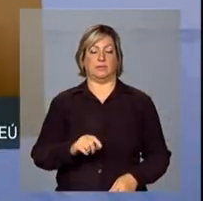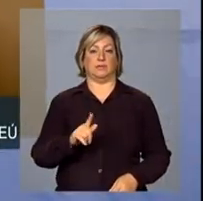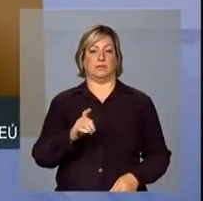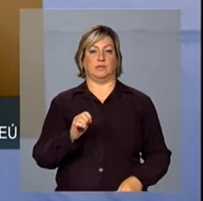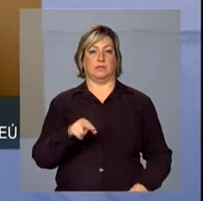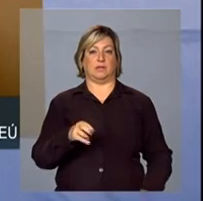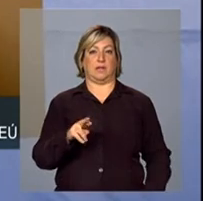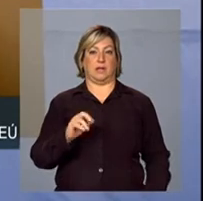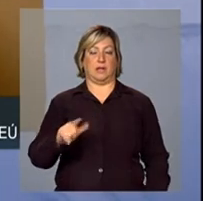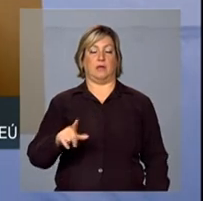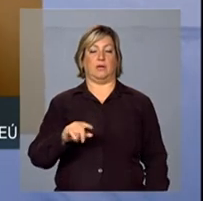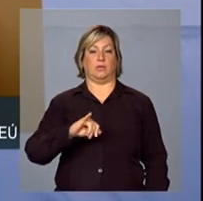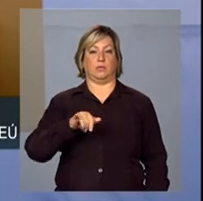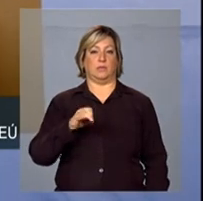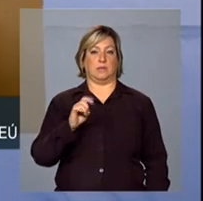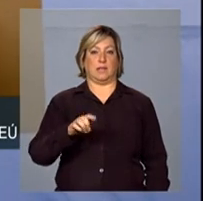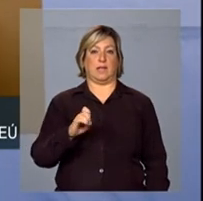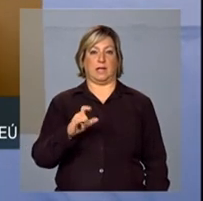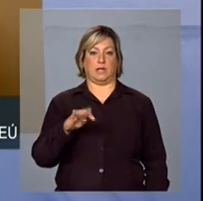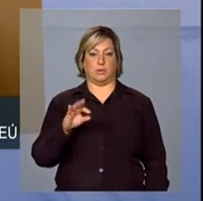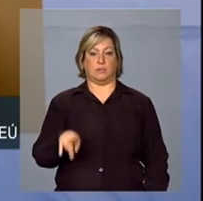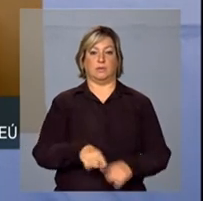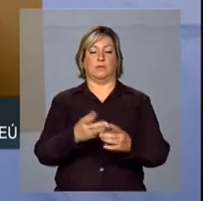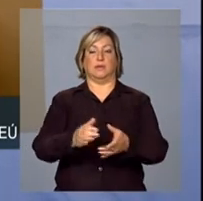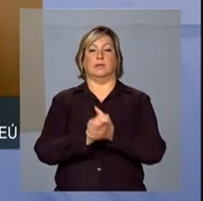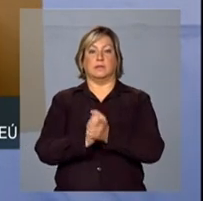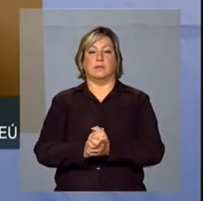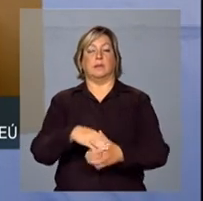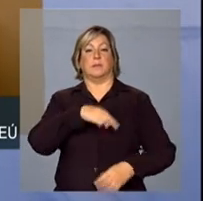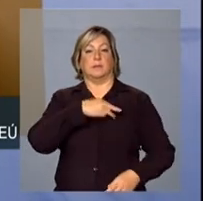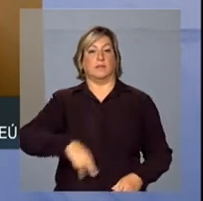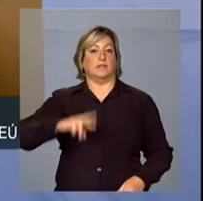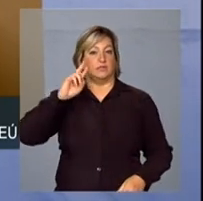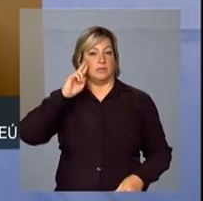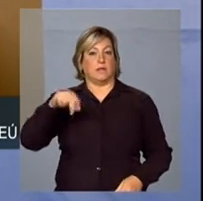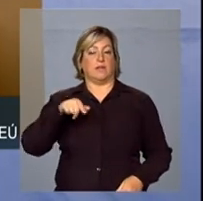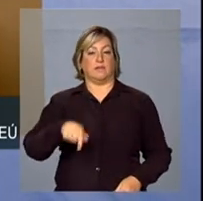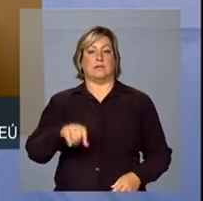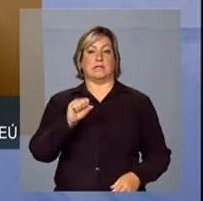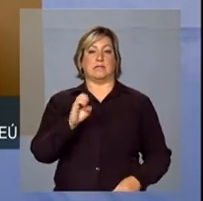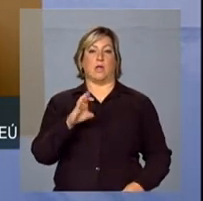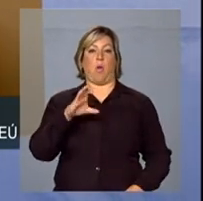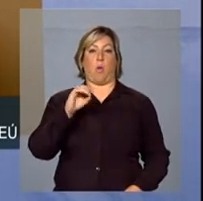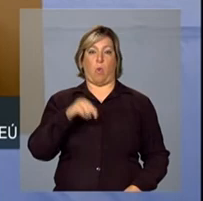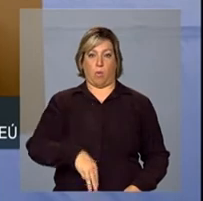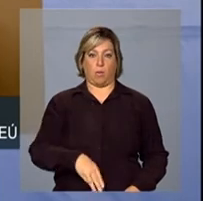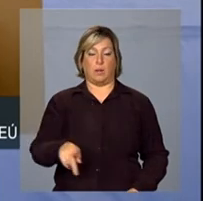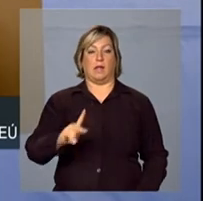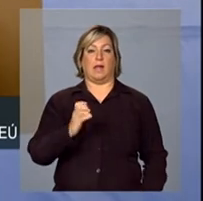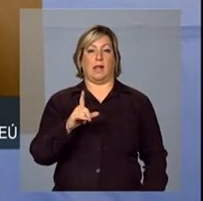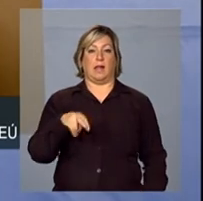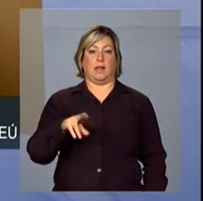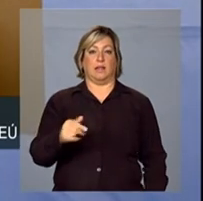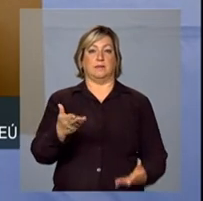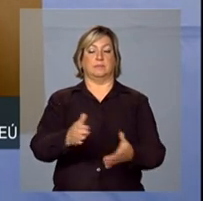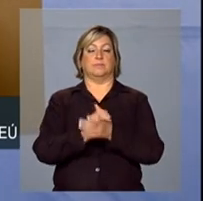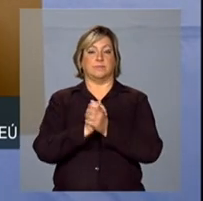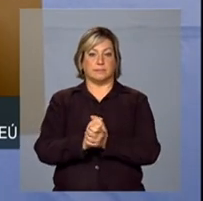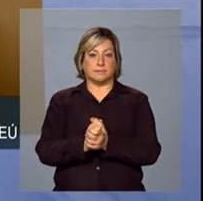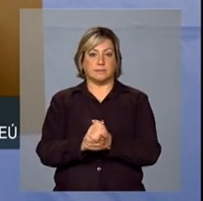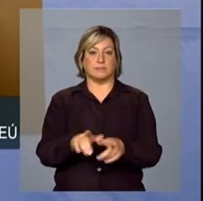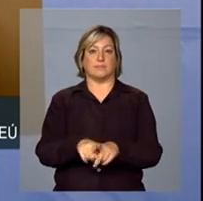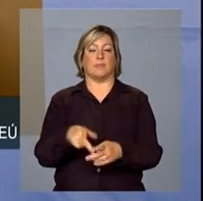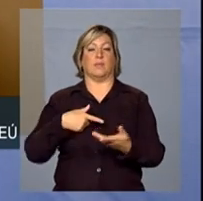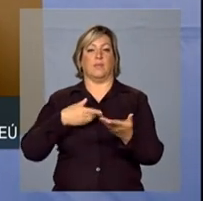General José Lito, ministra-chefe da Secretaria de Comunicação Social, Helena Chagas,